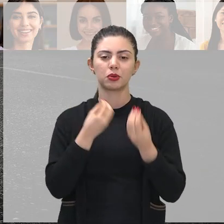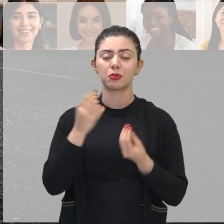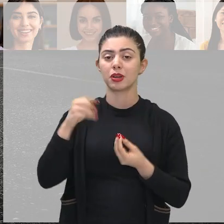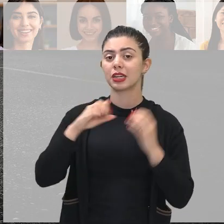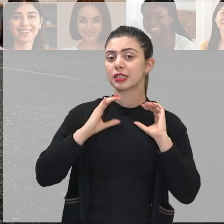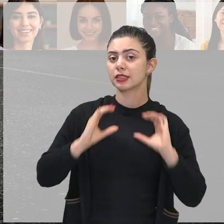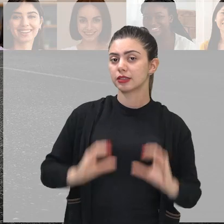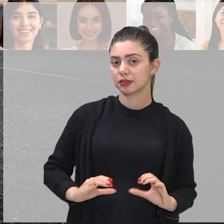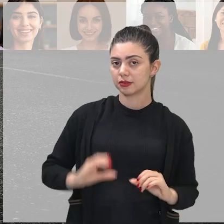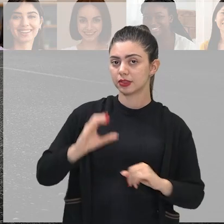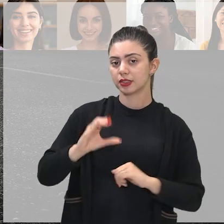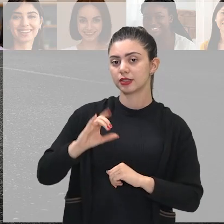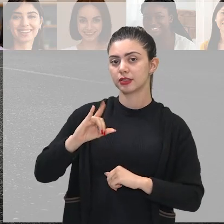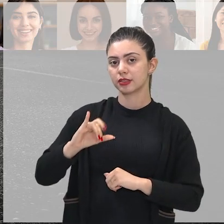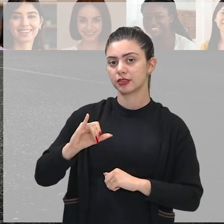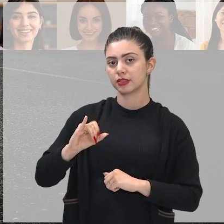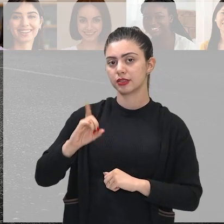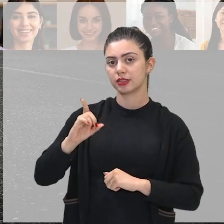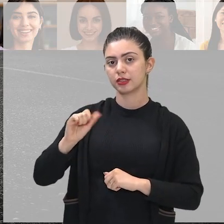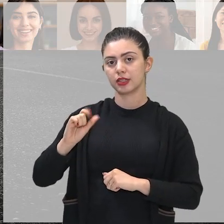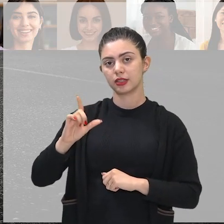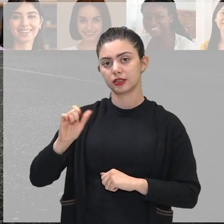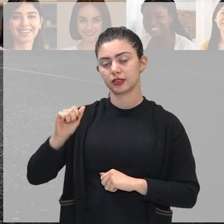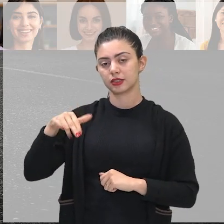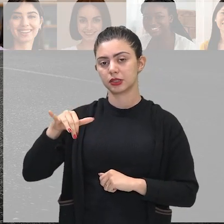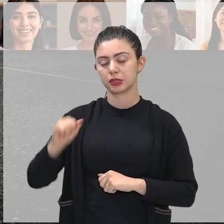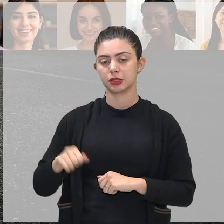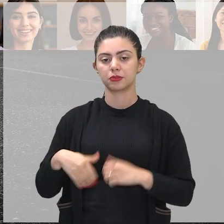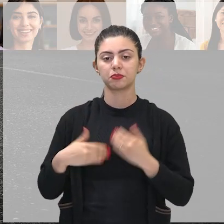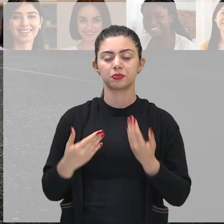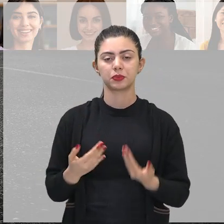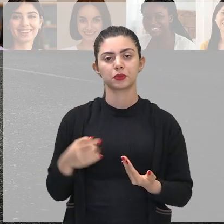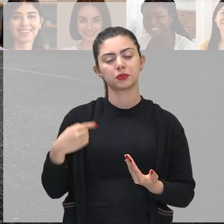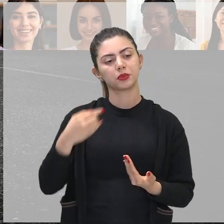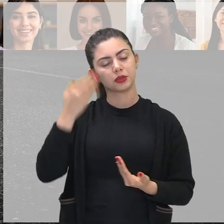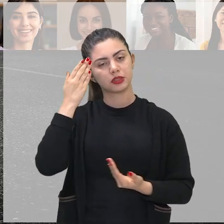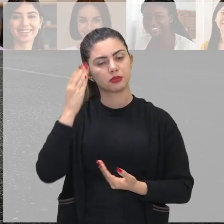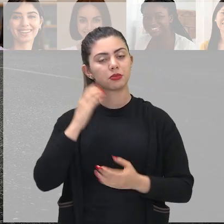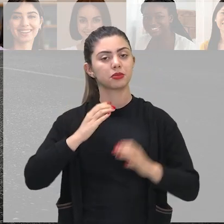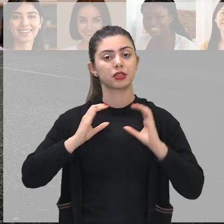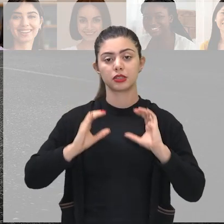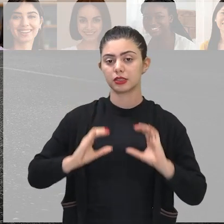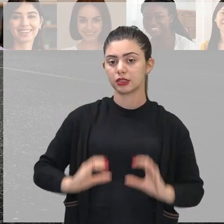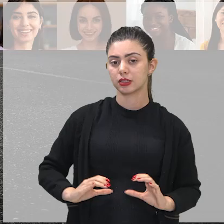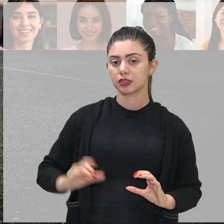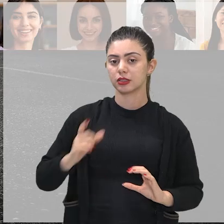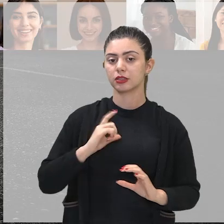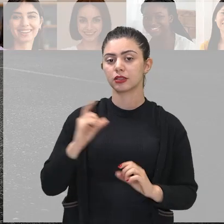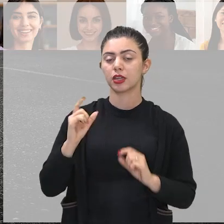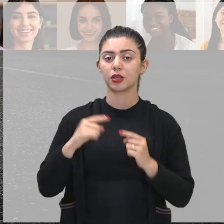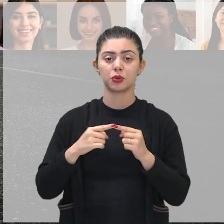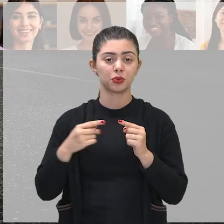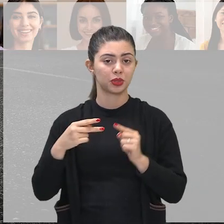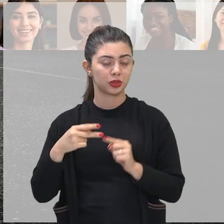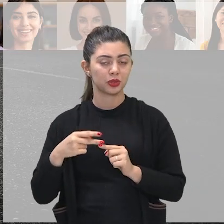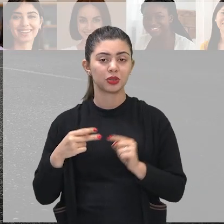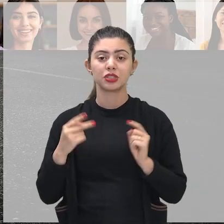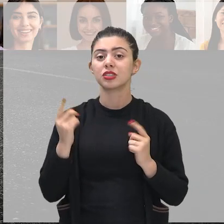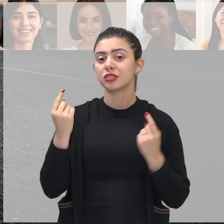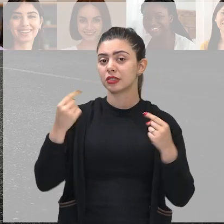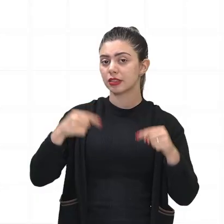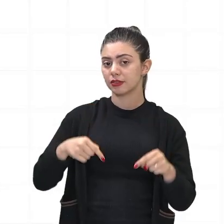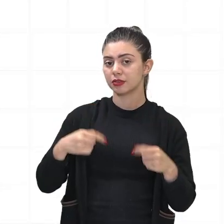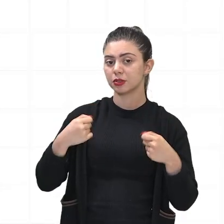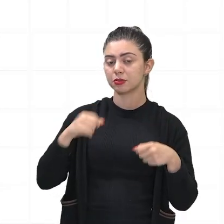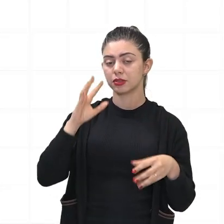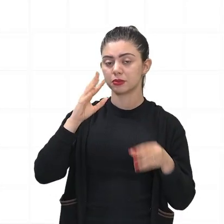da cidadania. E a cidadania nos lança para 2 grandes desafios que devemos